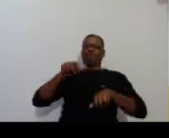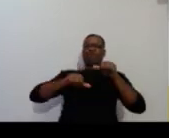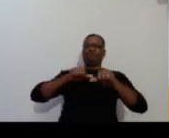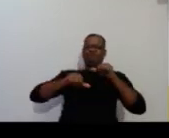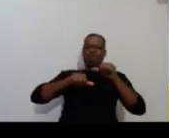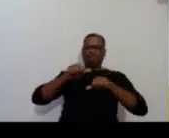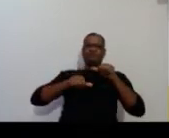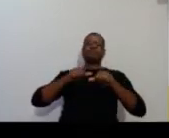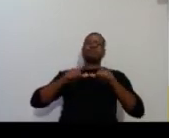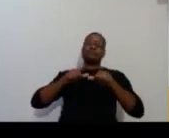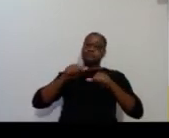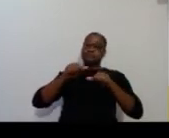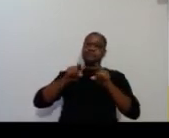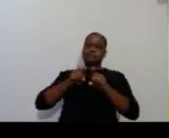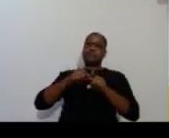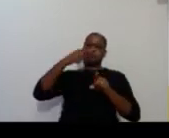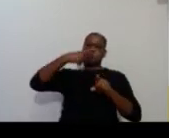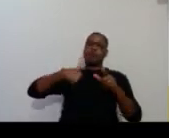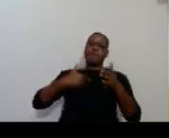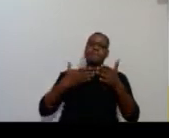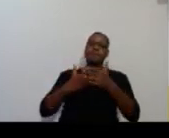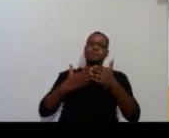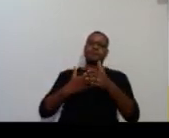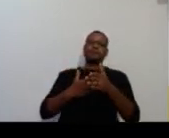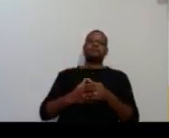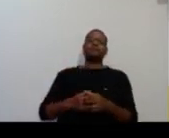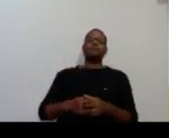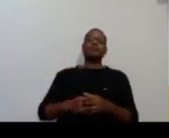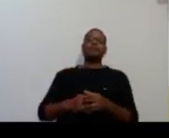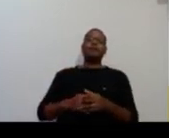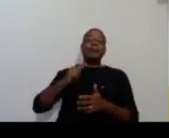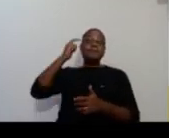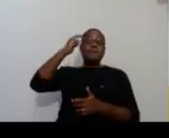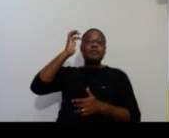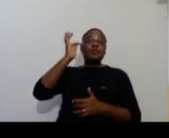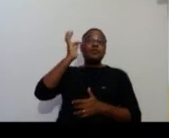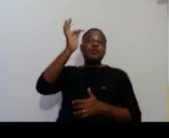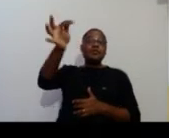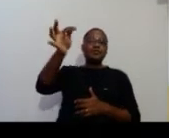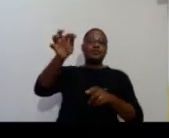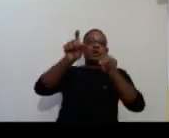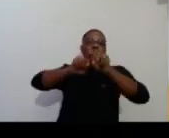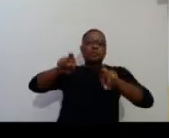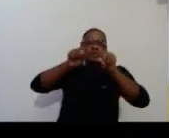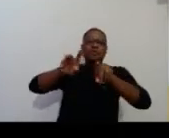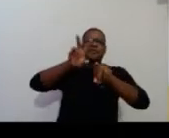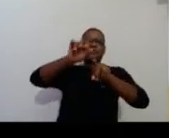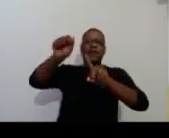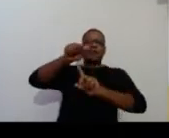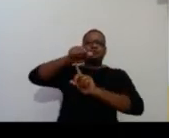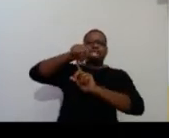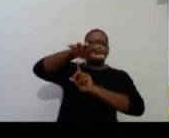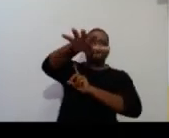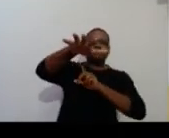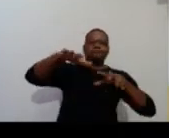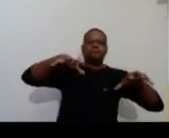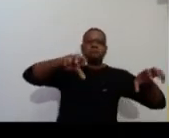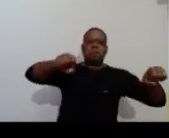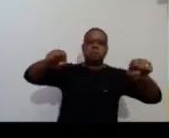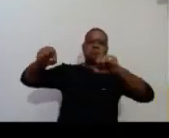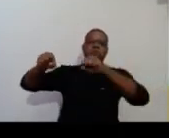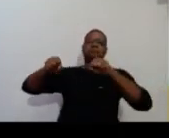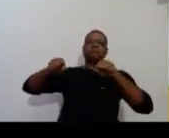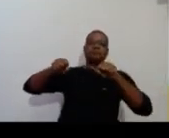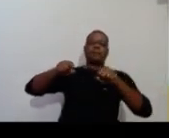e dizem que as máquinas vão tomar conta do mundo, mas não, a máquina não tem emoção, a máquina não tem sentimento. Eu passei